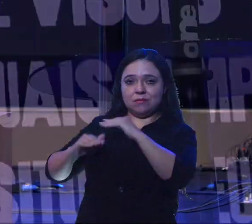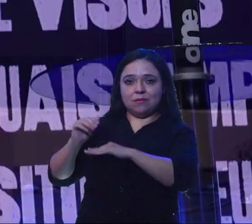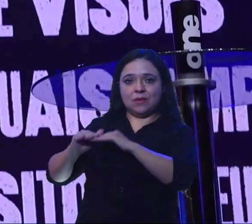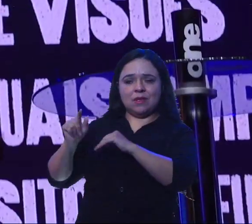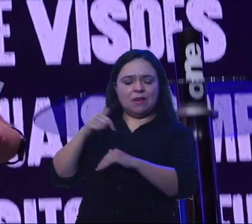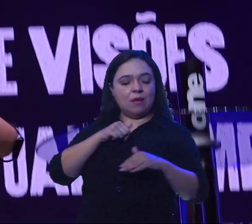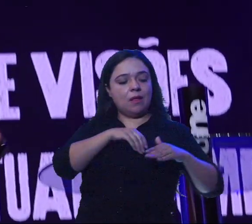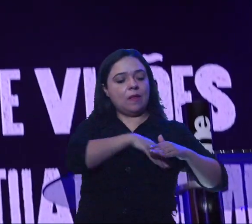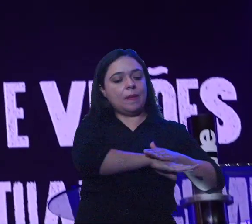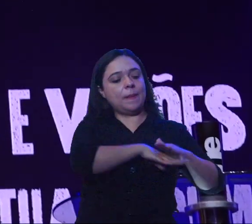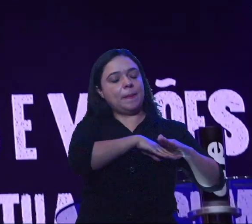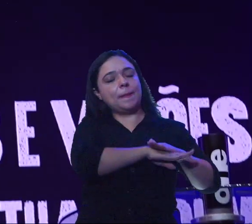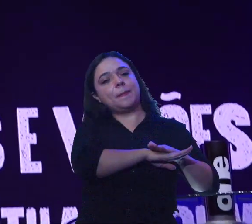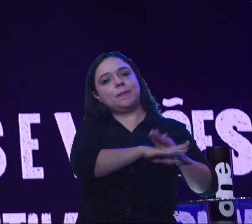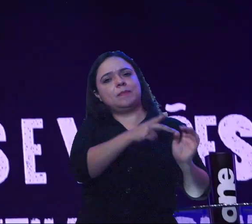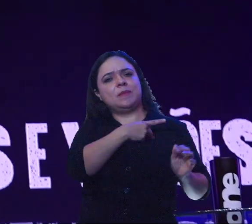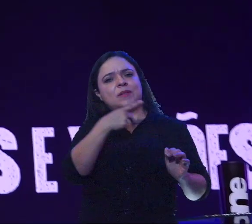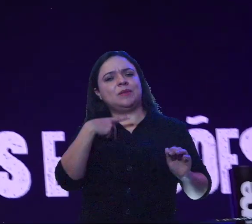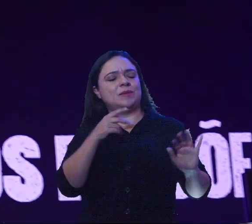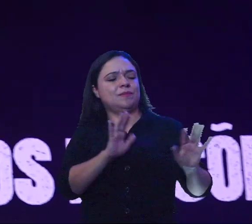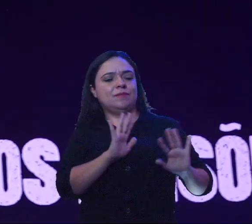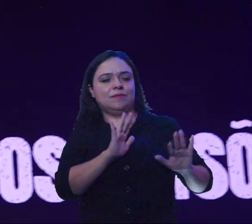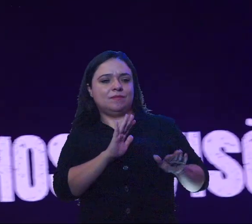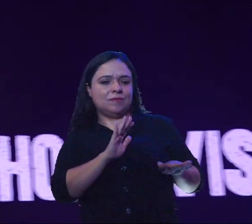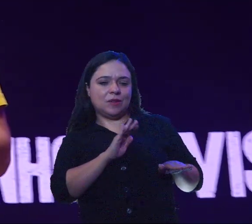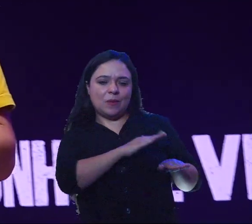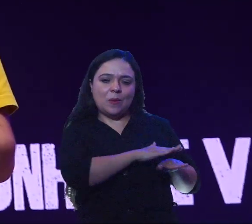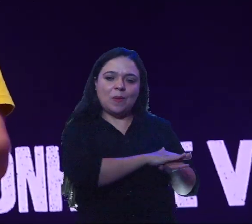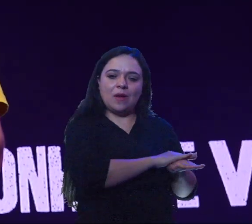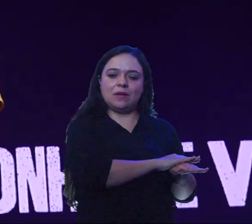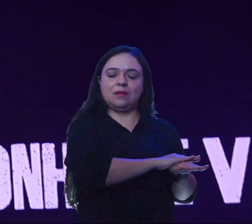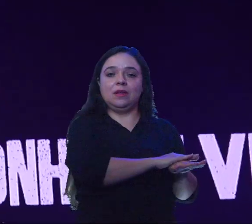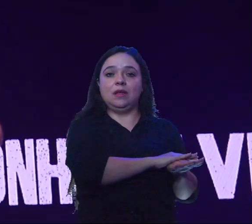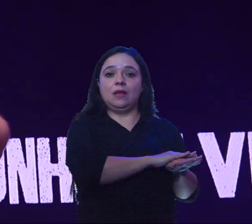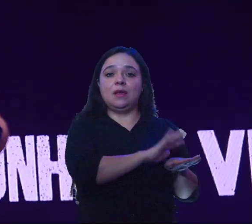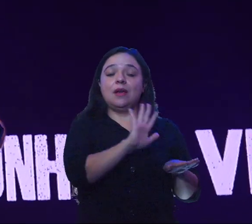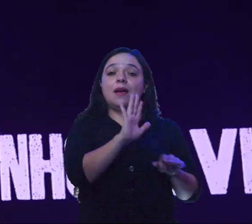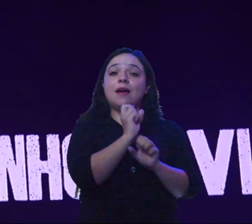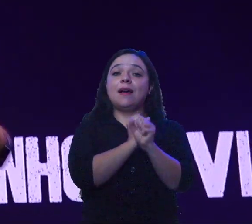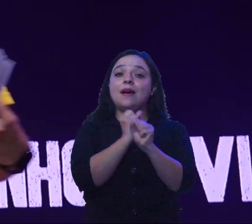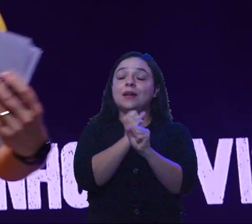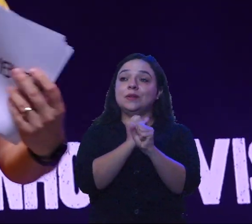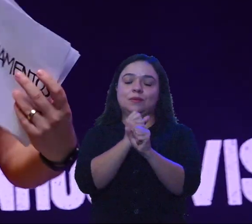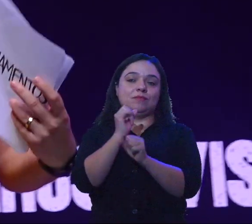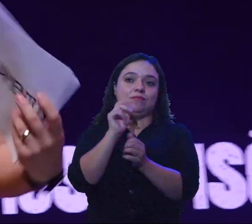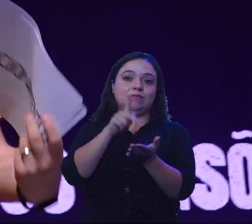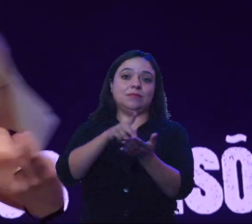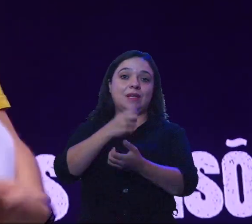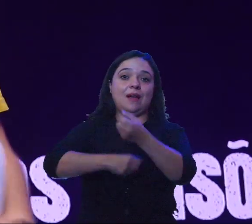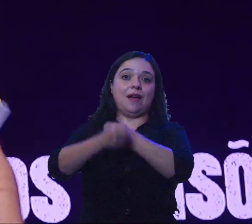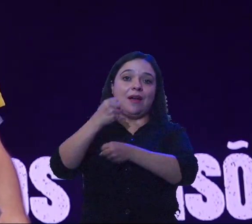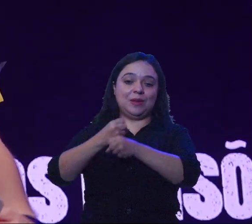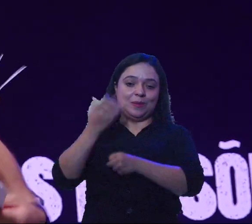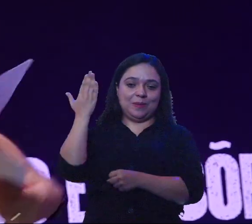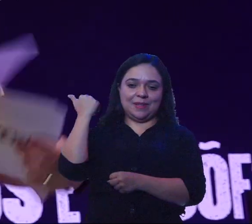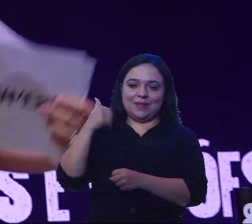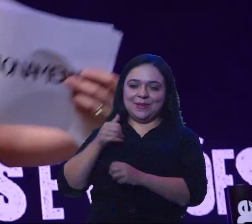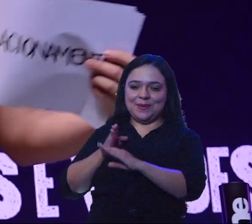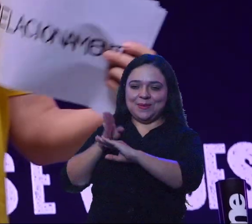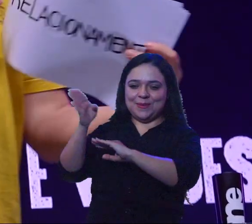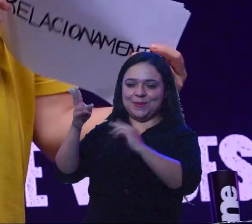E eu não sei quais são os sonhos que você guardou na gaveta. Alguns anos atrás, ano passado, na verdade, eu estava pregando num outro